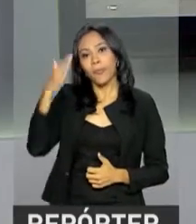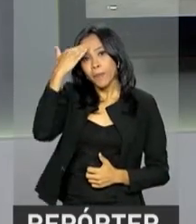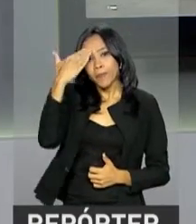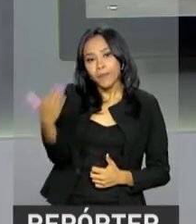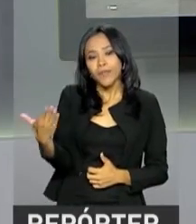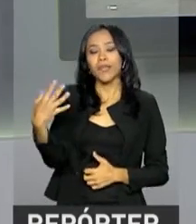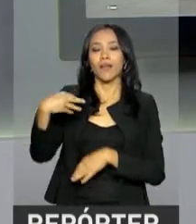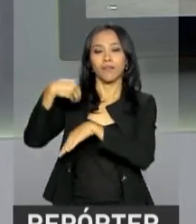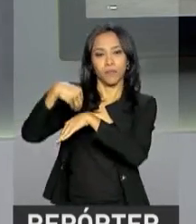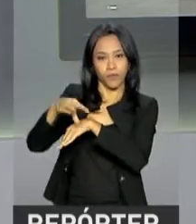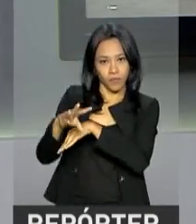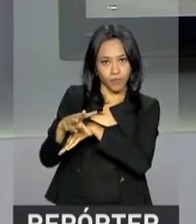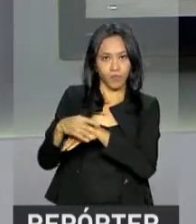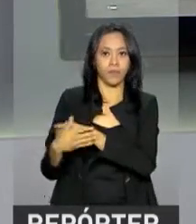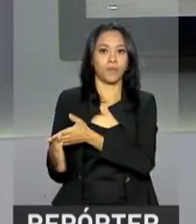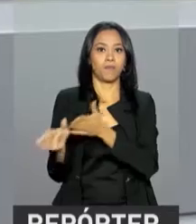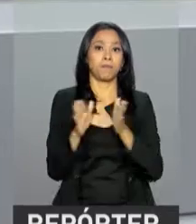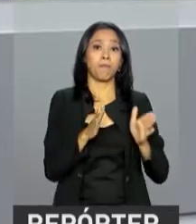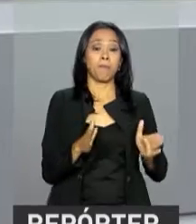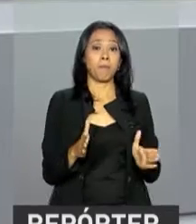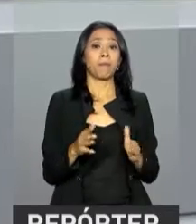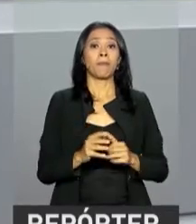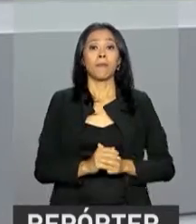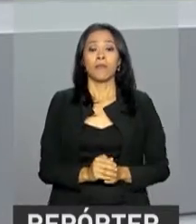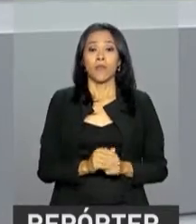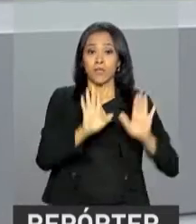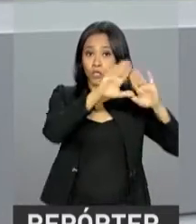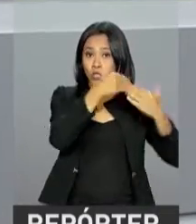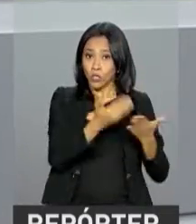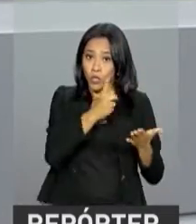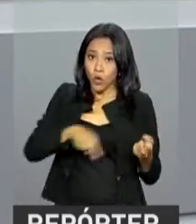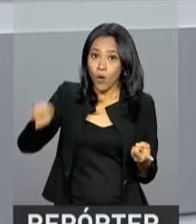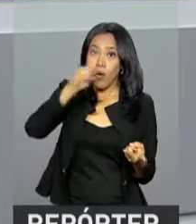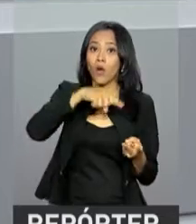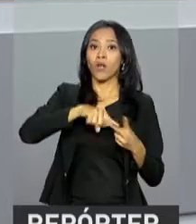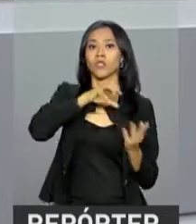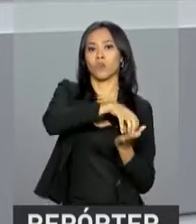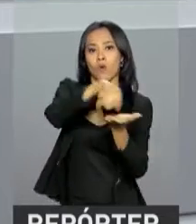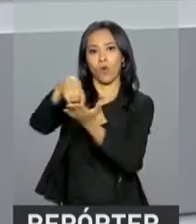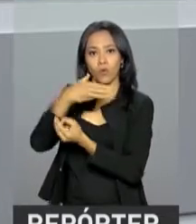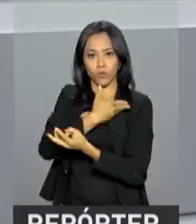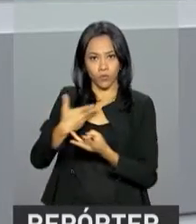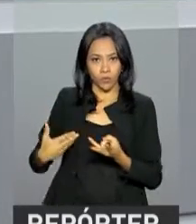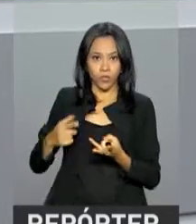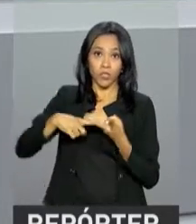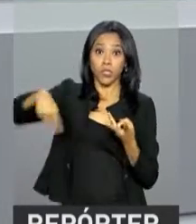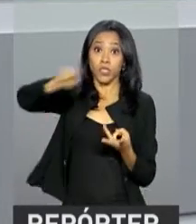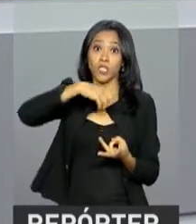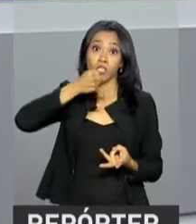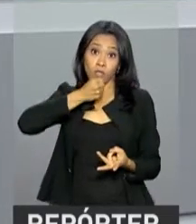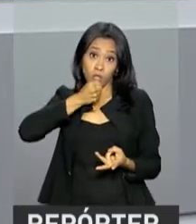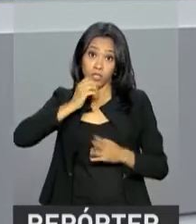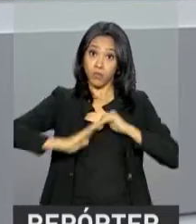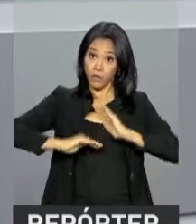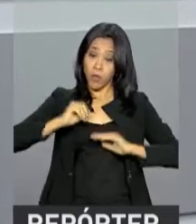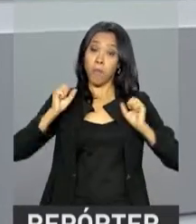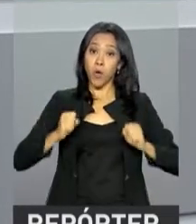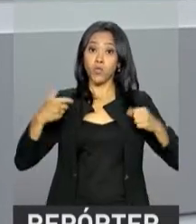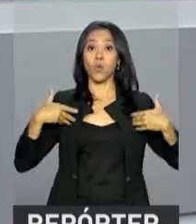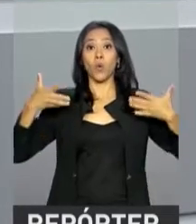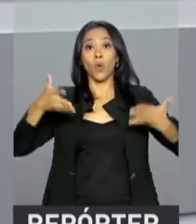obrigada nem pelas suas informações escolas órgãos públicos e jornalistas podem concorrer a uma premiação